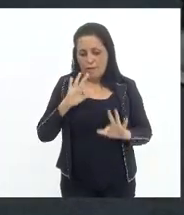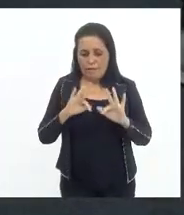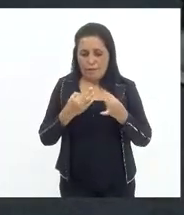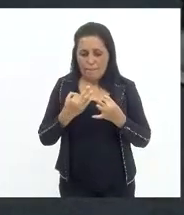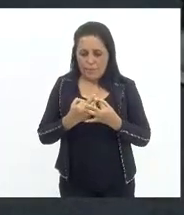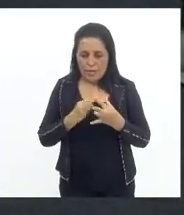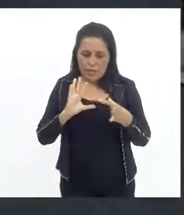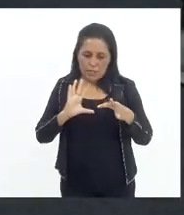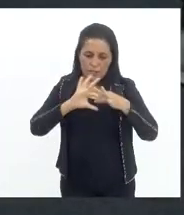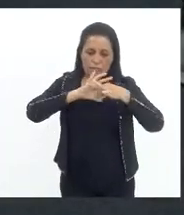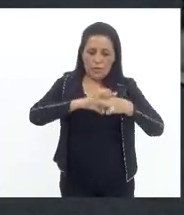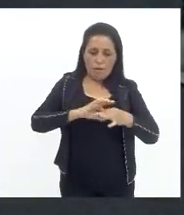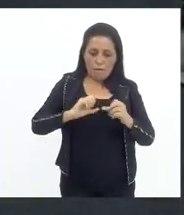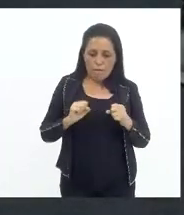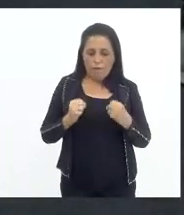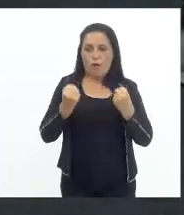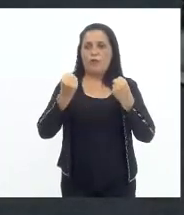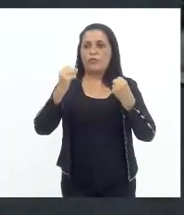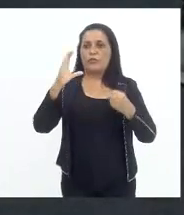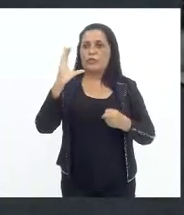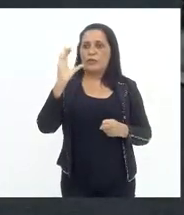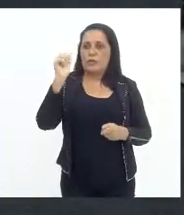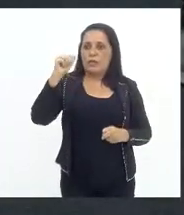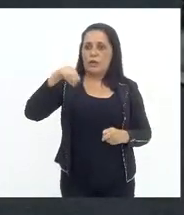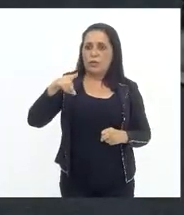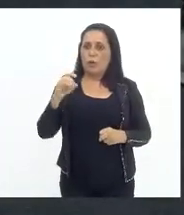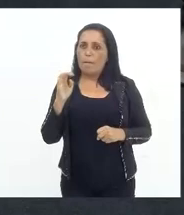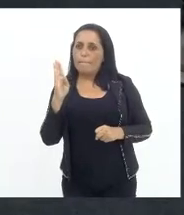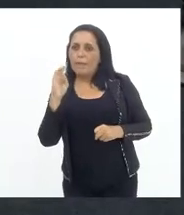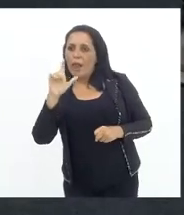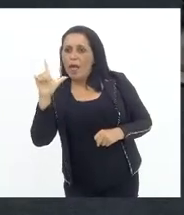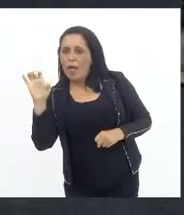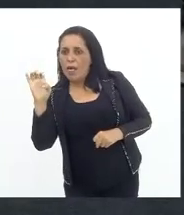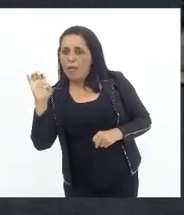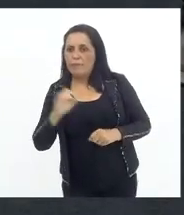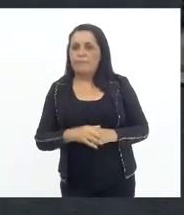ligação forte com o candomblé e...